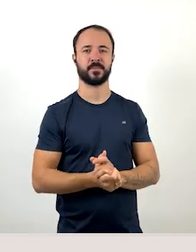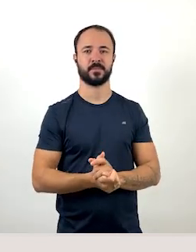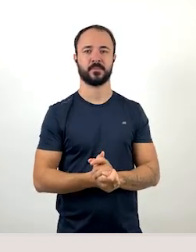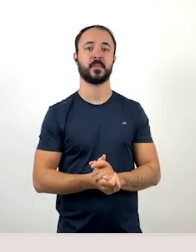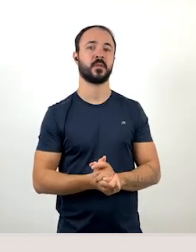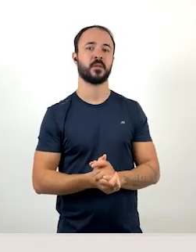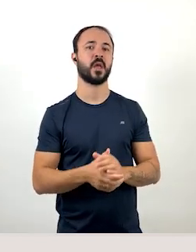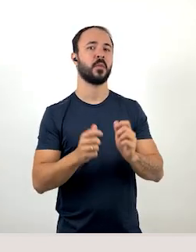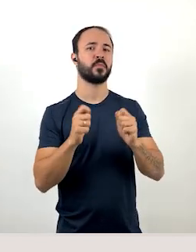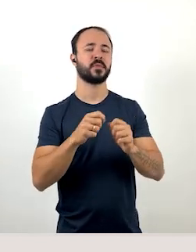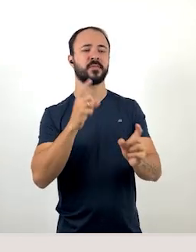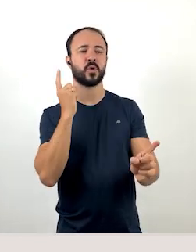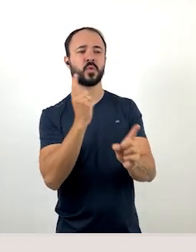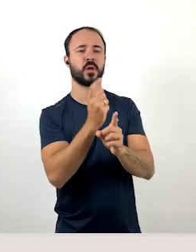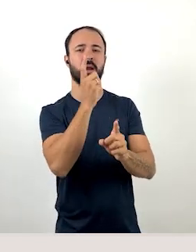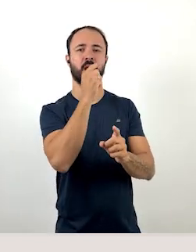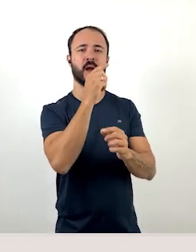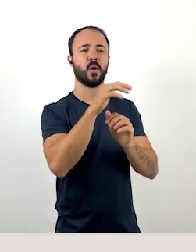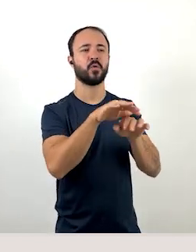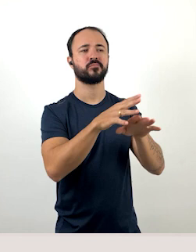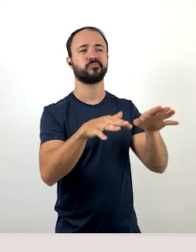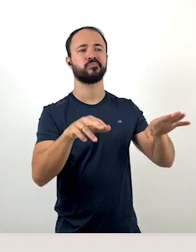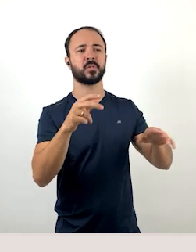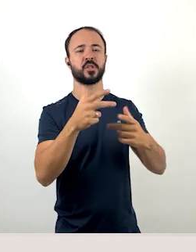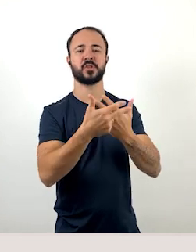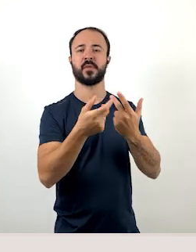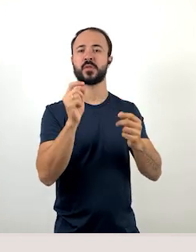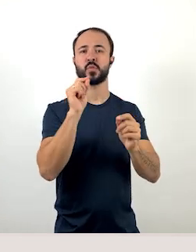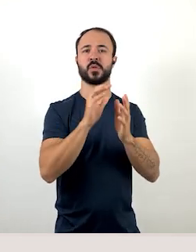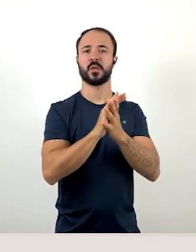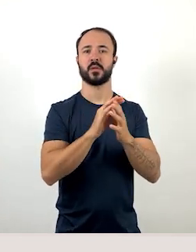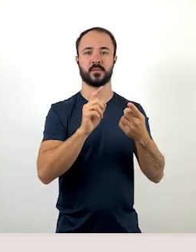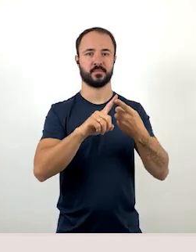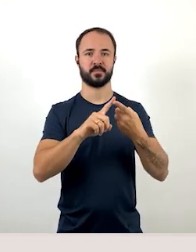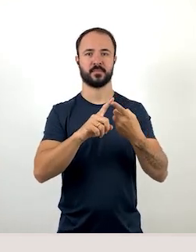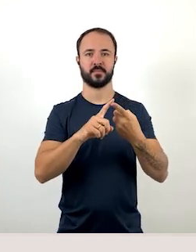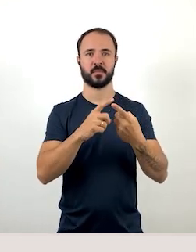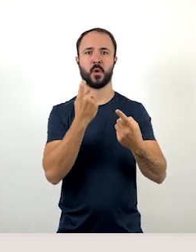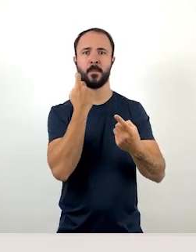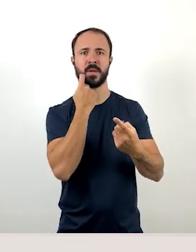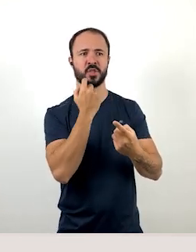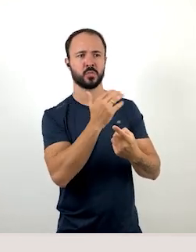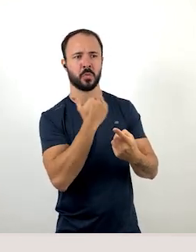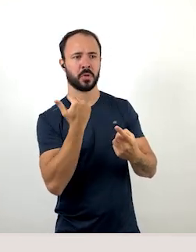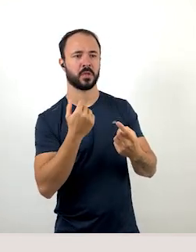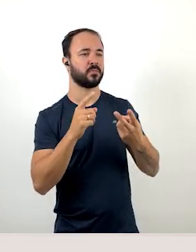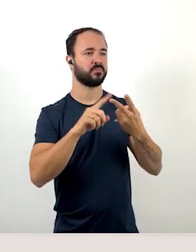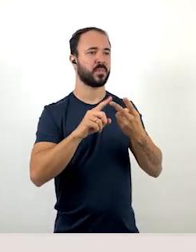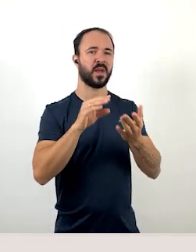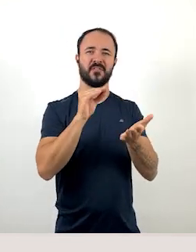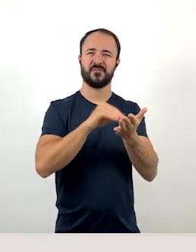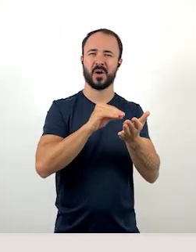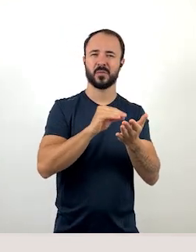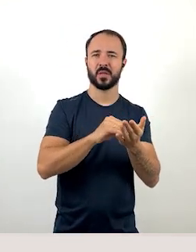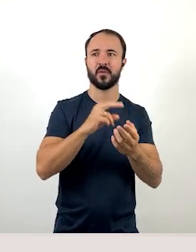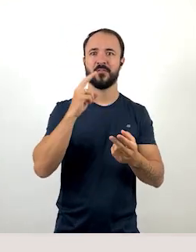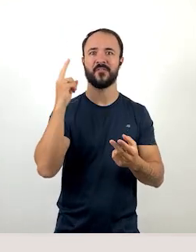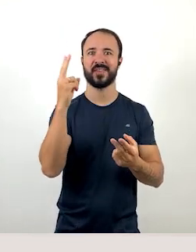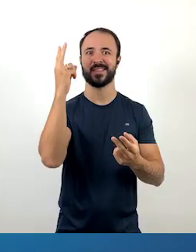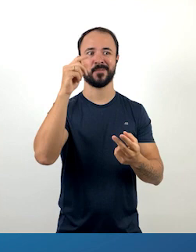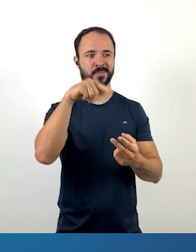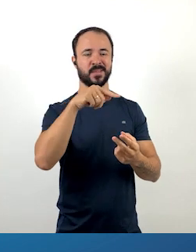encontrado o seguinte fenômeno. Letra A, grande mortandade de peixes. Letra B, suprimento escasso de nutrientes na